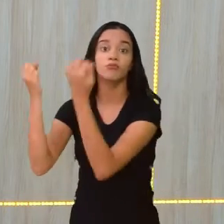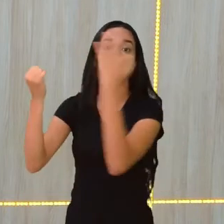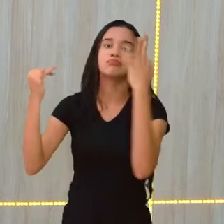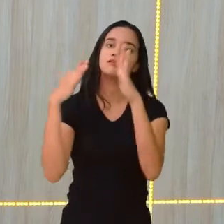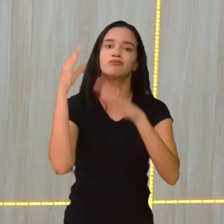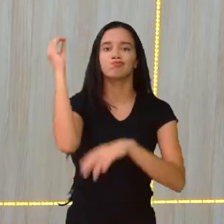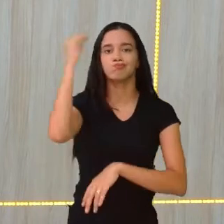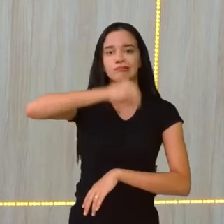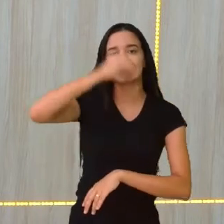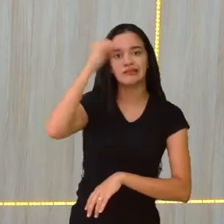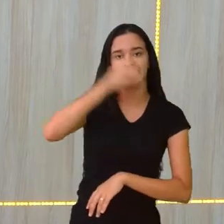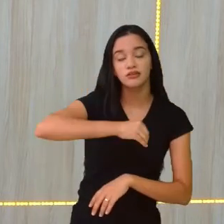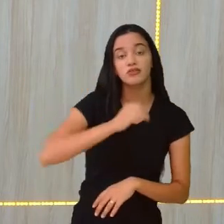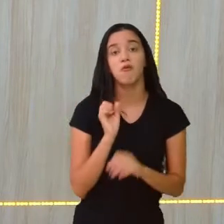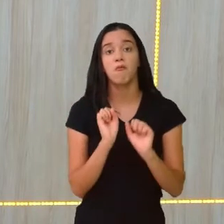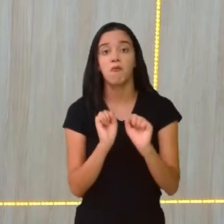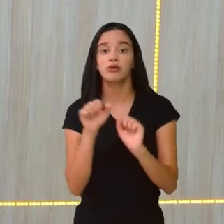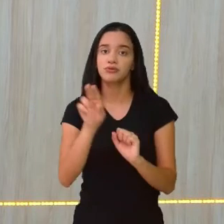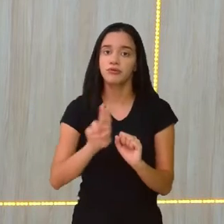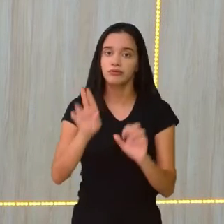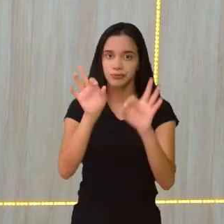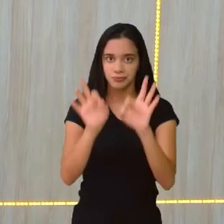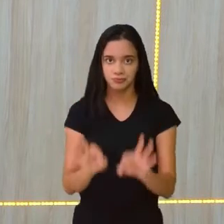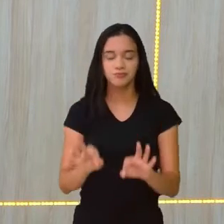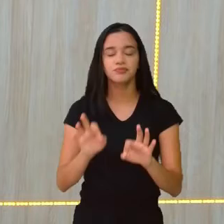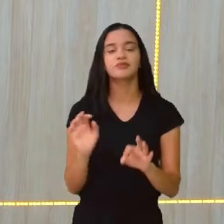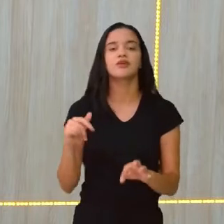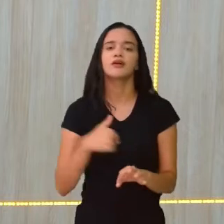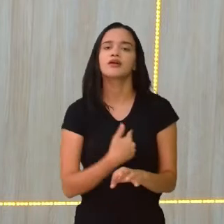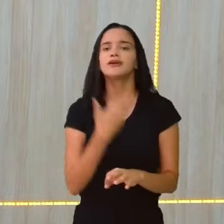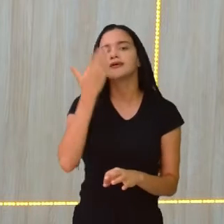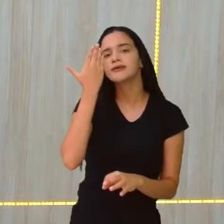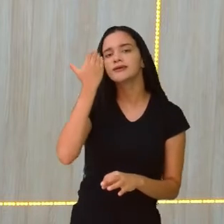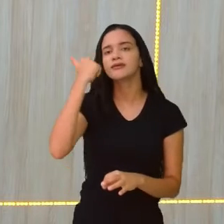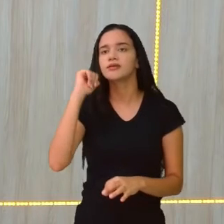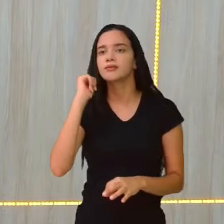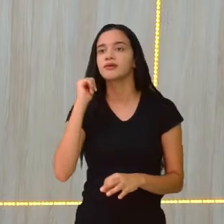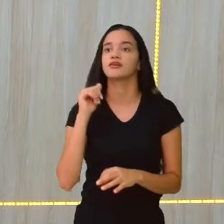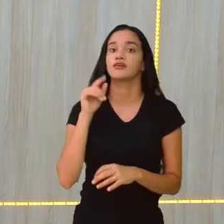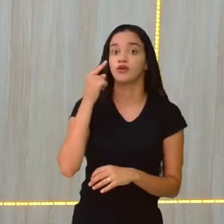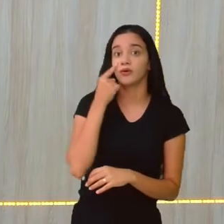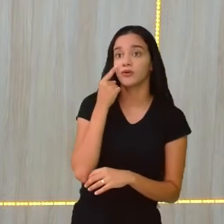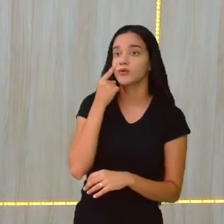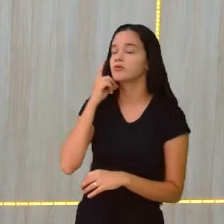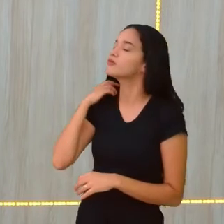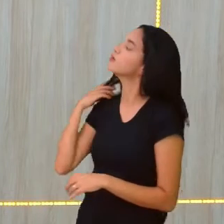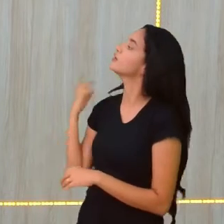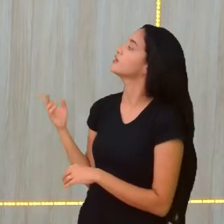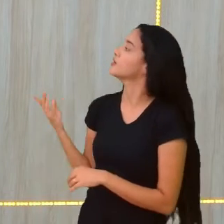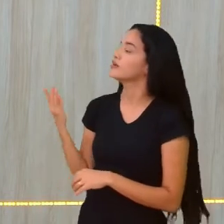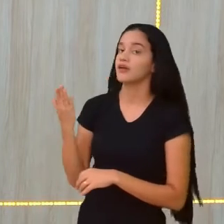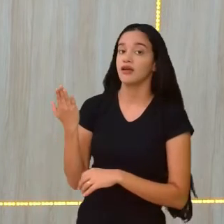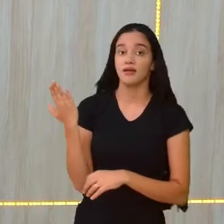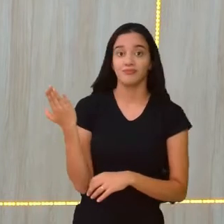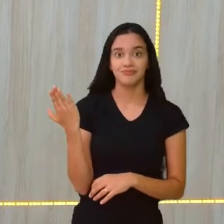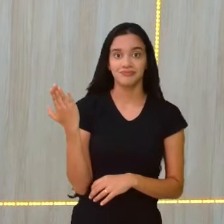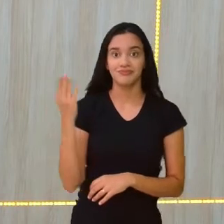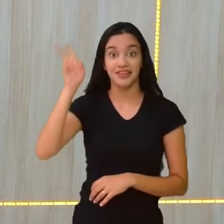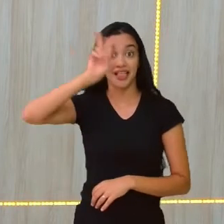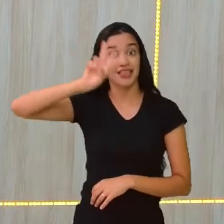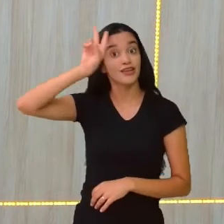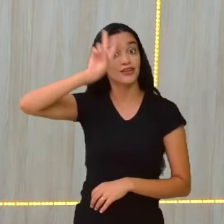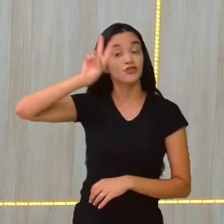pode utilizá-lo da forma correta. Então, para a gente saber um pouquinho, vamos ver um pouquinho da história desse rio,